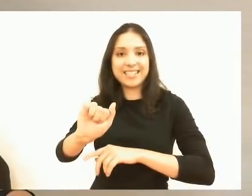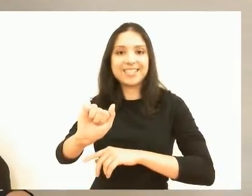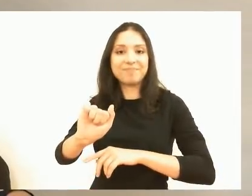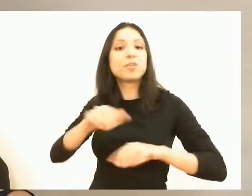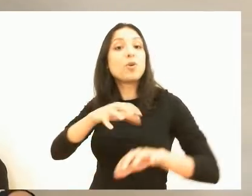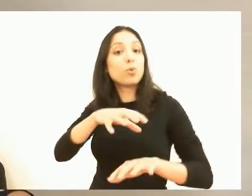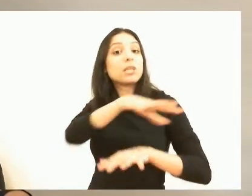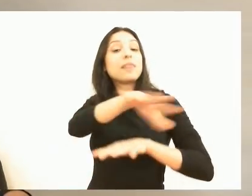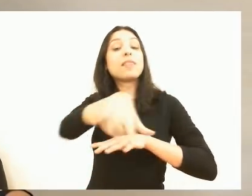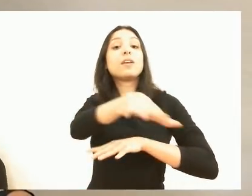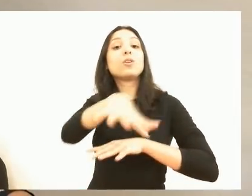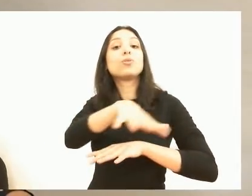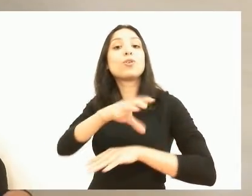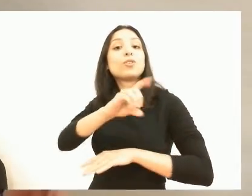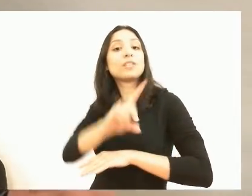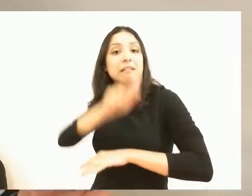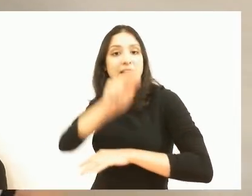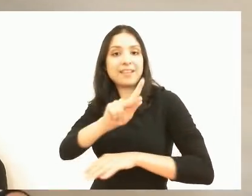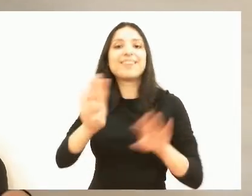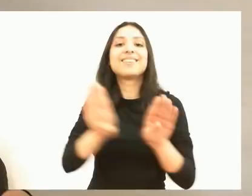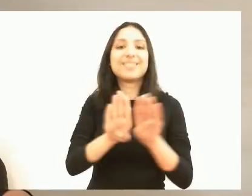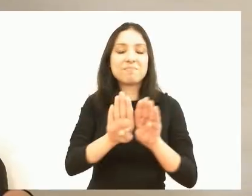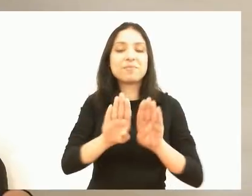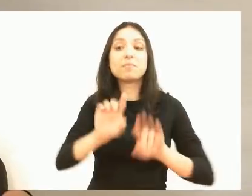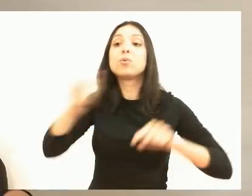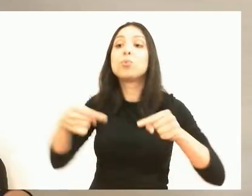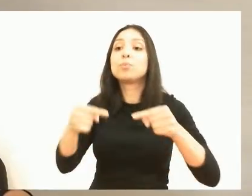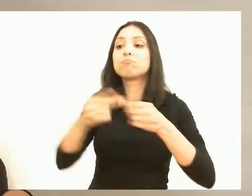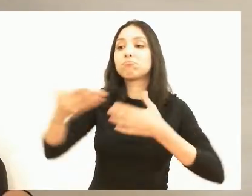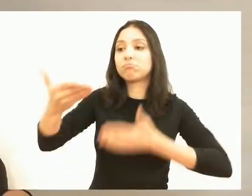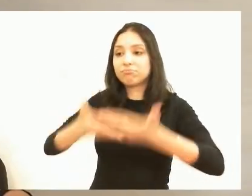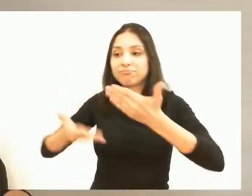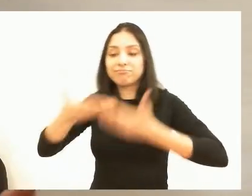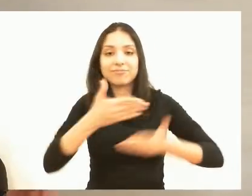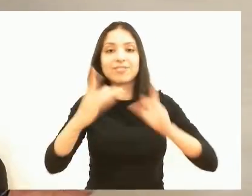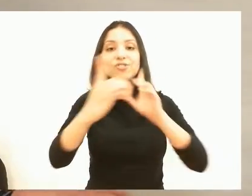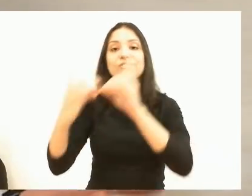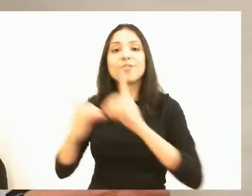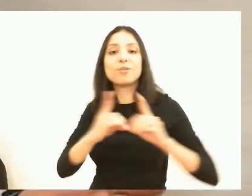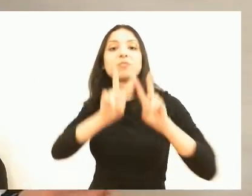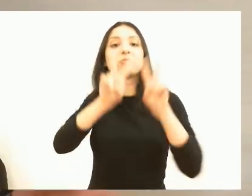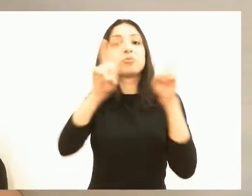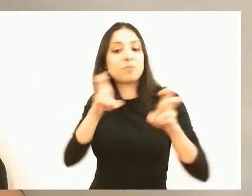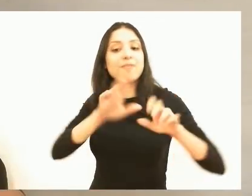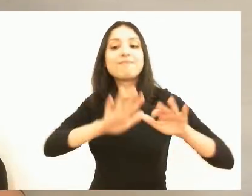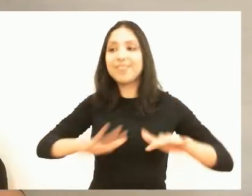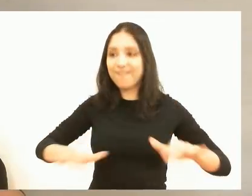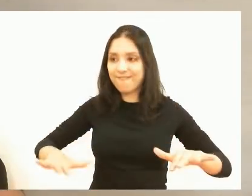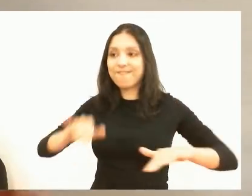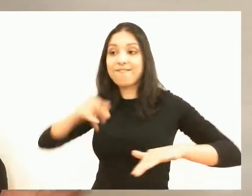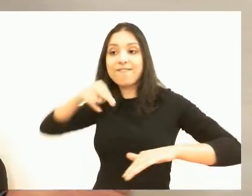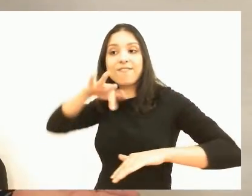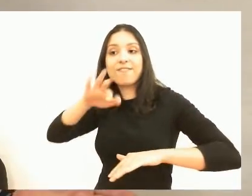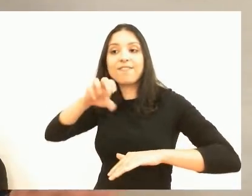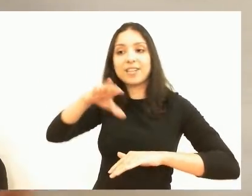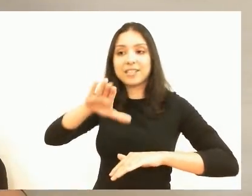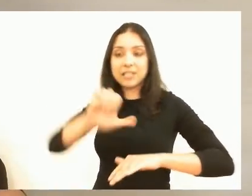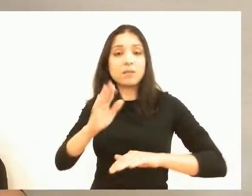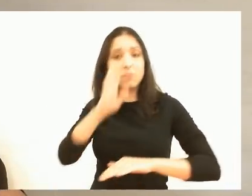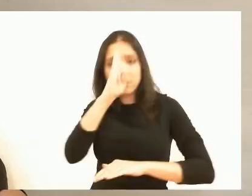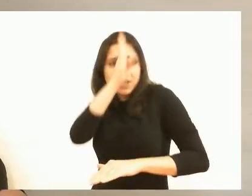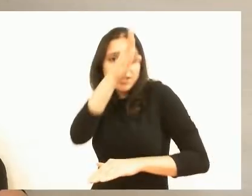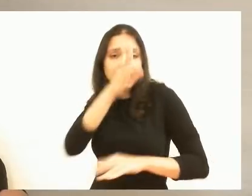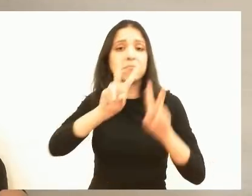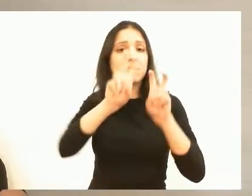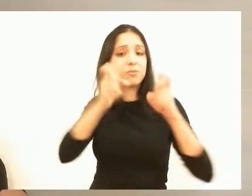estar aqui dialogando não é sobre esse tema a infância e principalmente falar do corpo